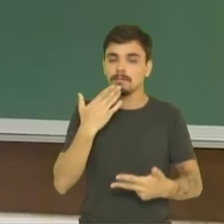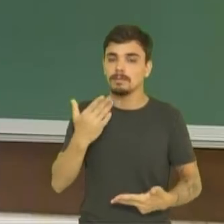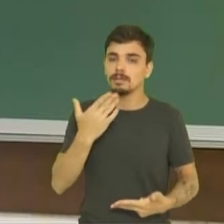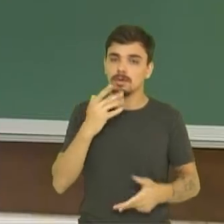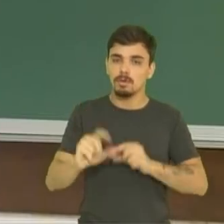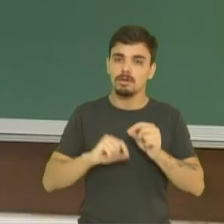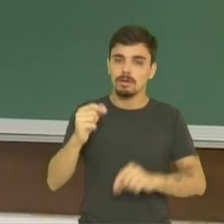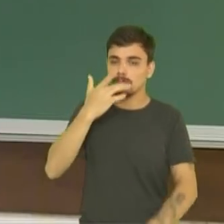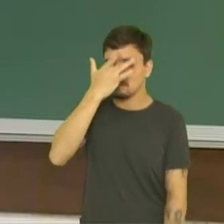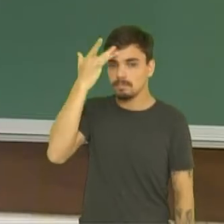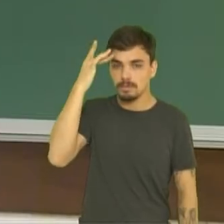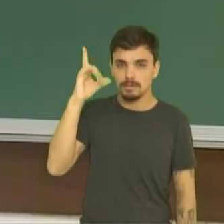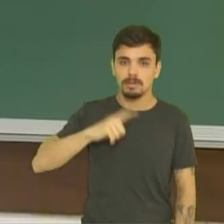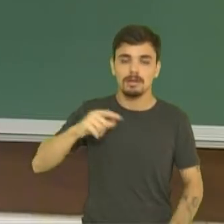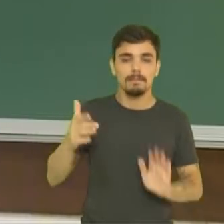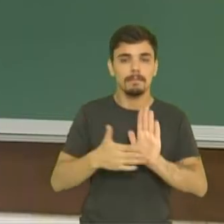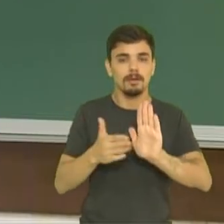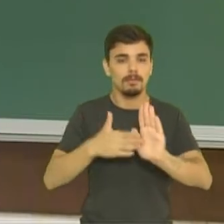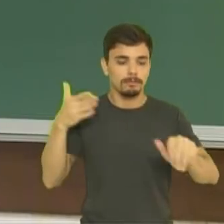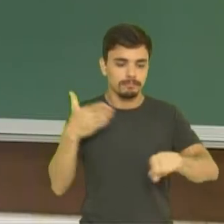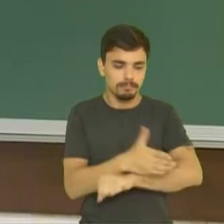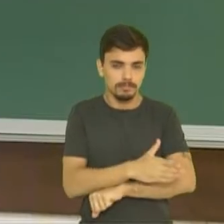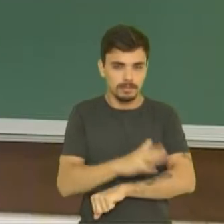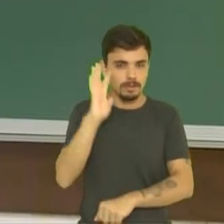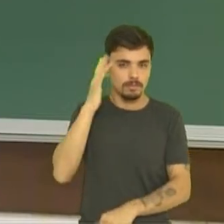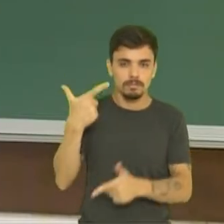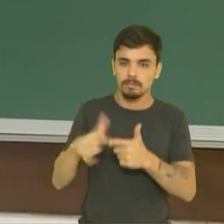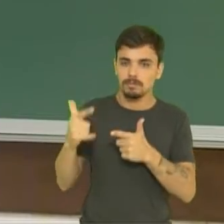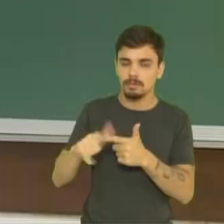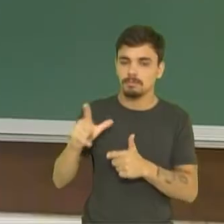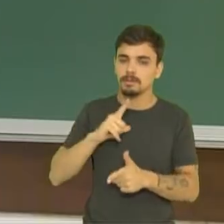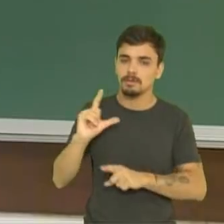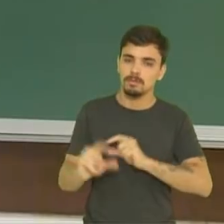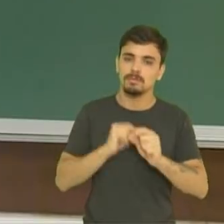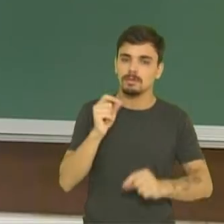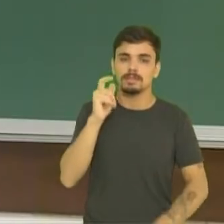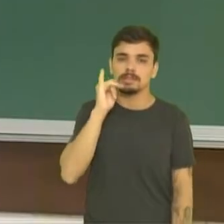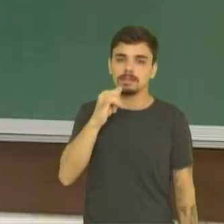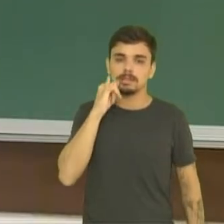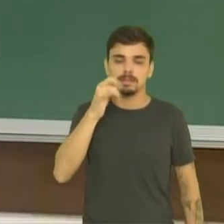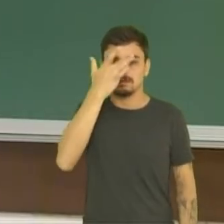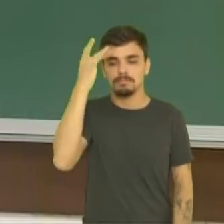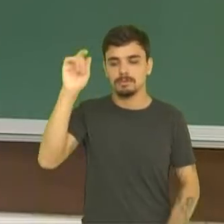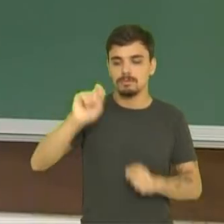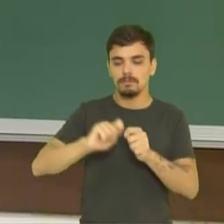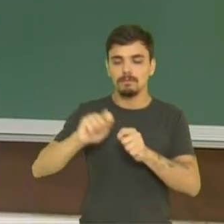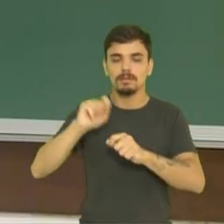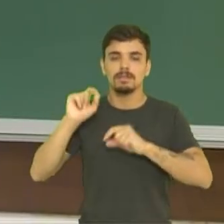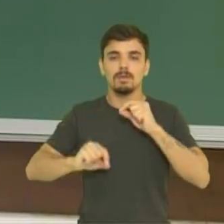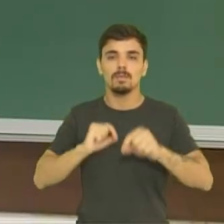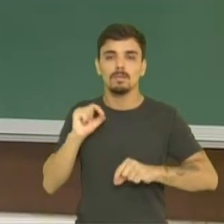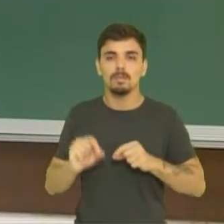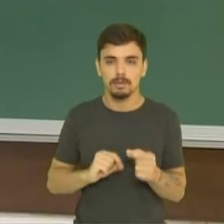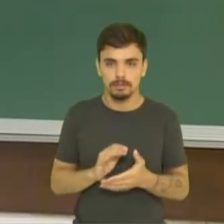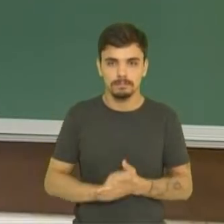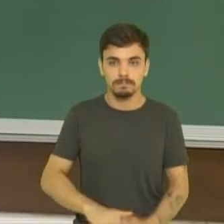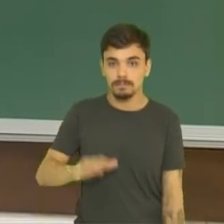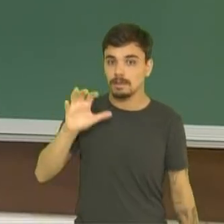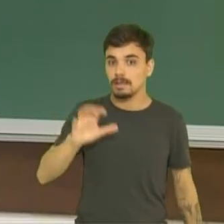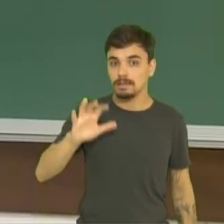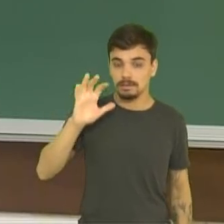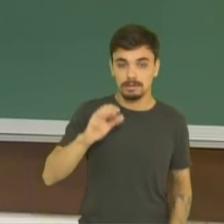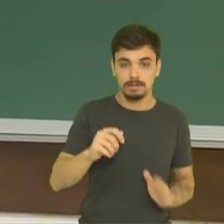que o redator traga uma proposta de intervenção ao final da redação, dizendo quem fará o quê, tá? Essa